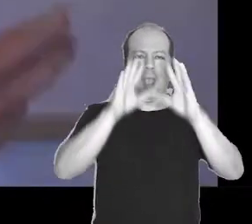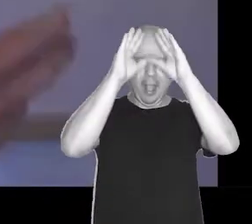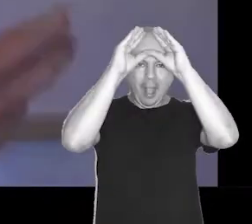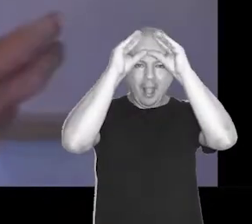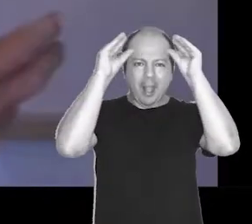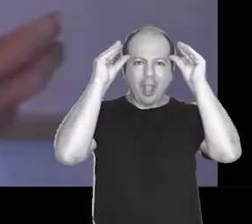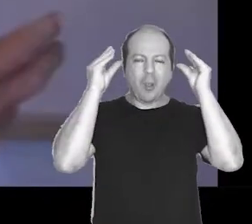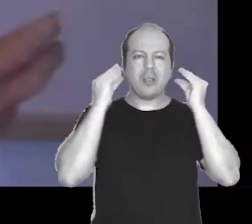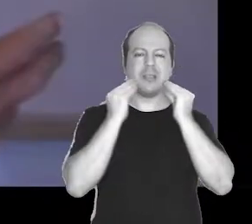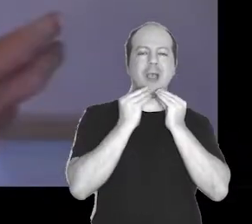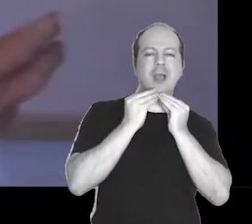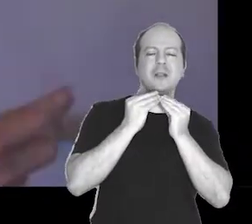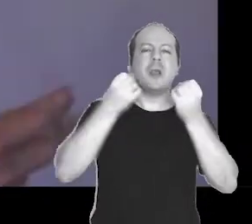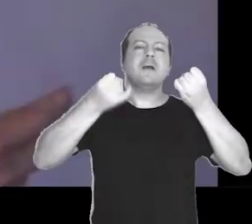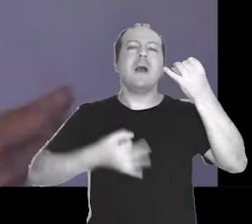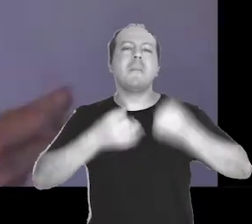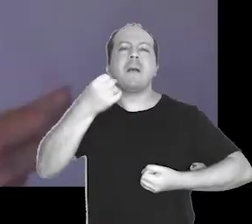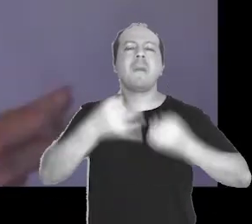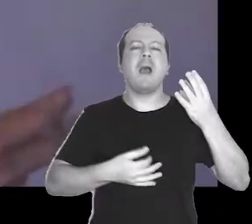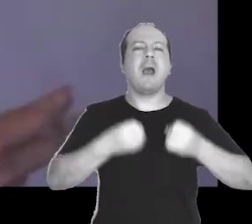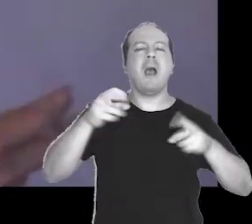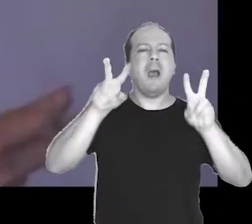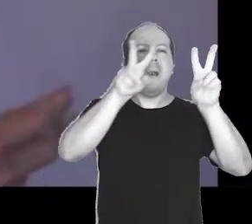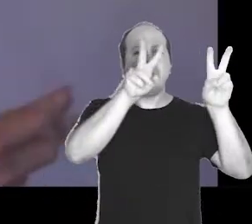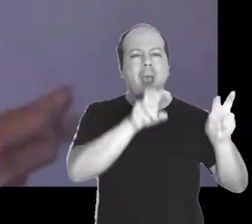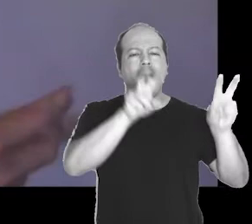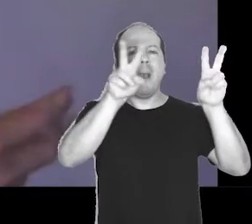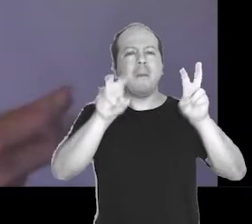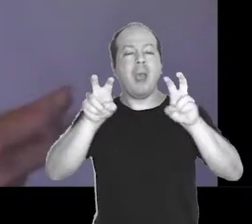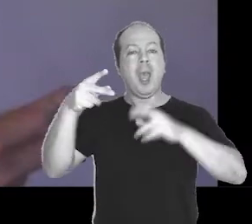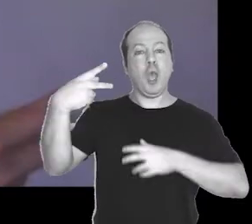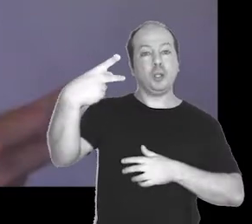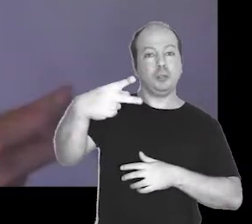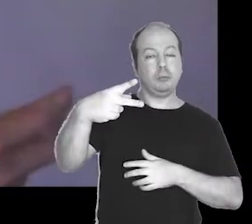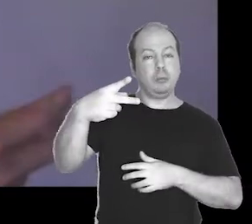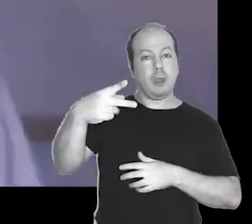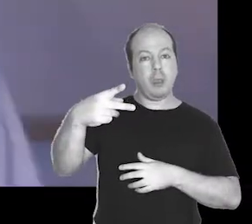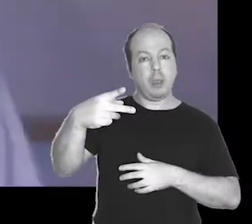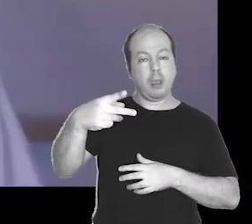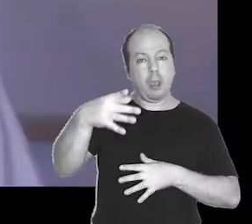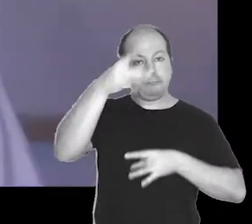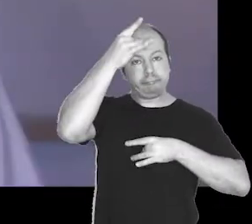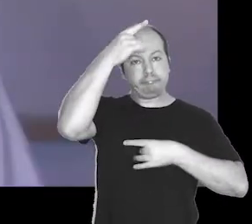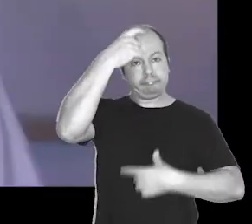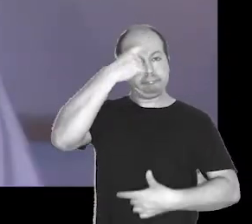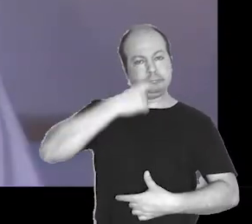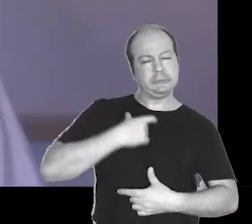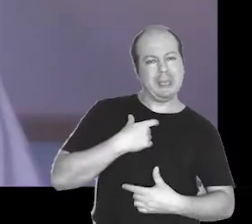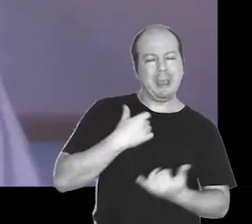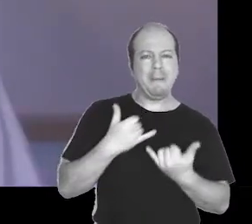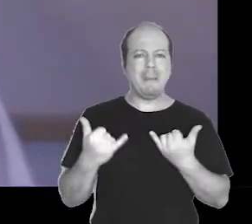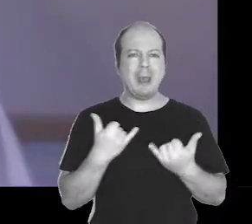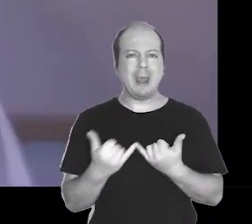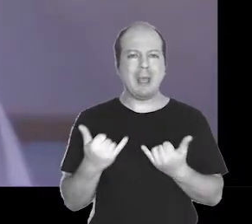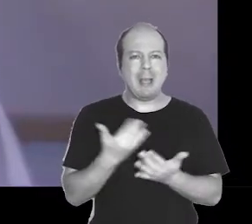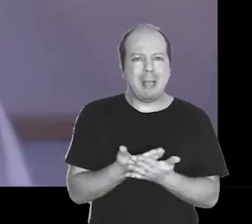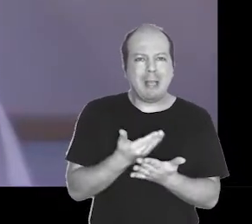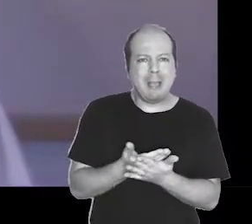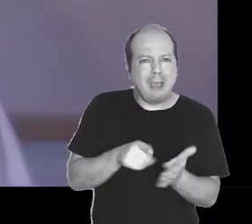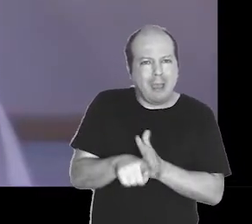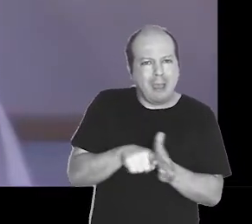Leonardo. Explicar alguns aspectos da sua personalidade se tornou uma obsessão para mim.